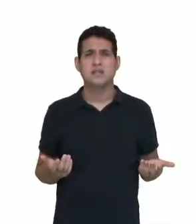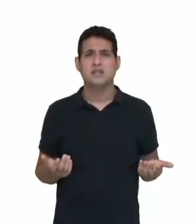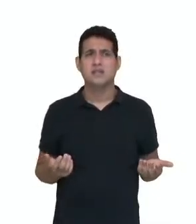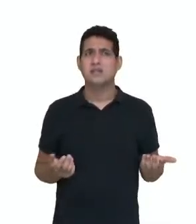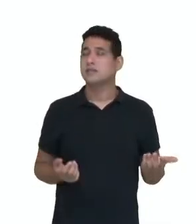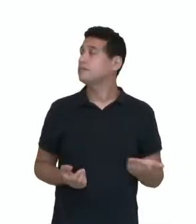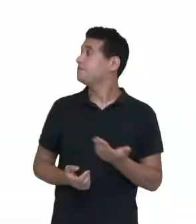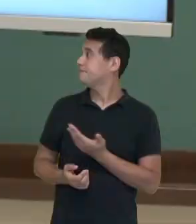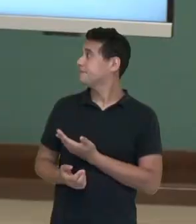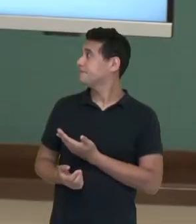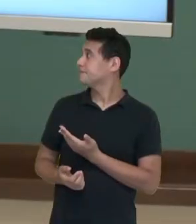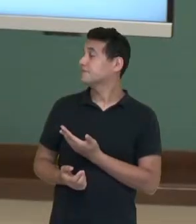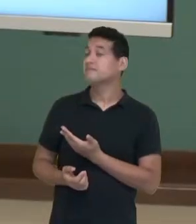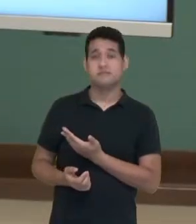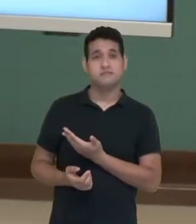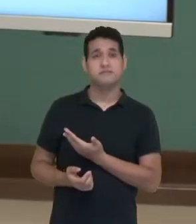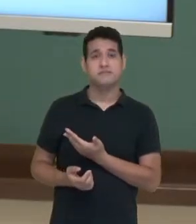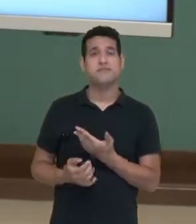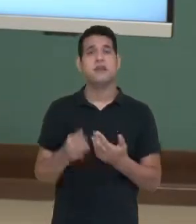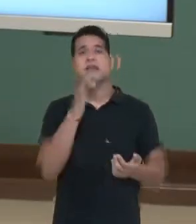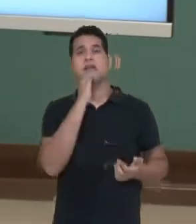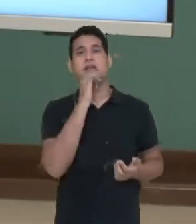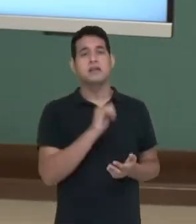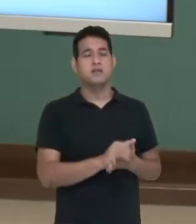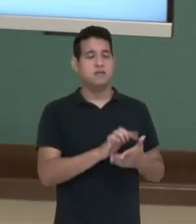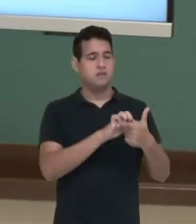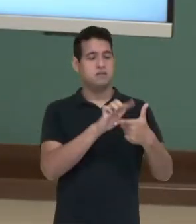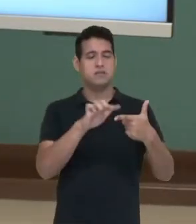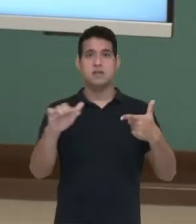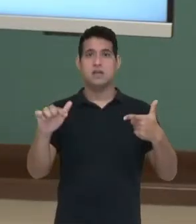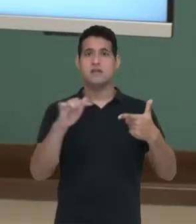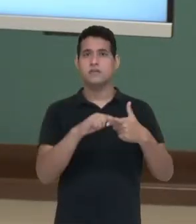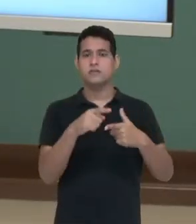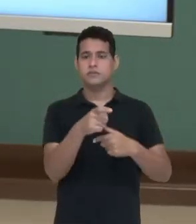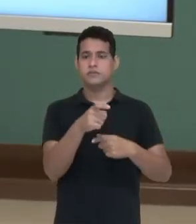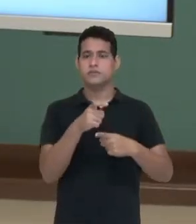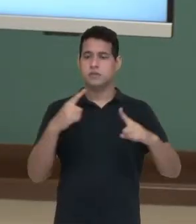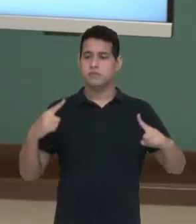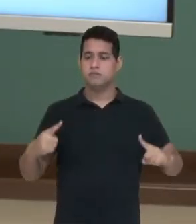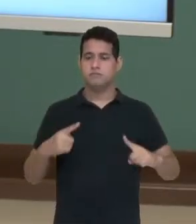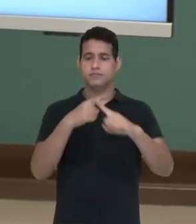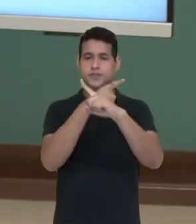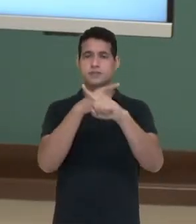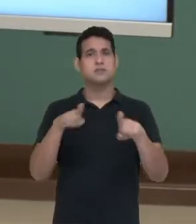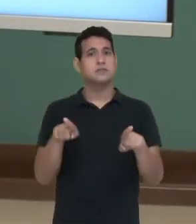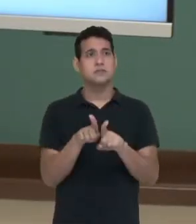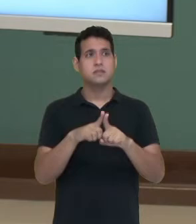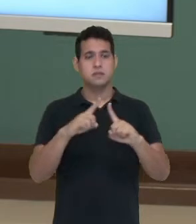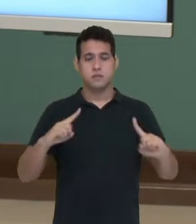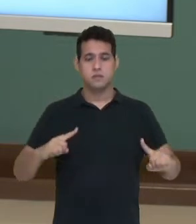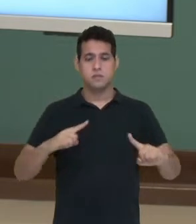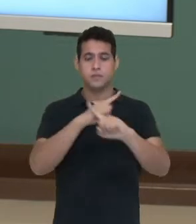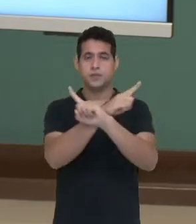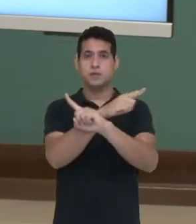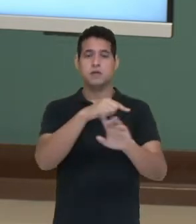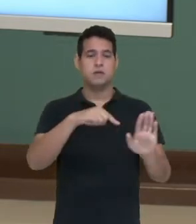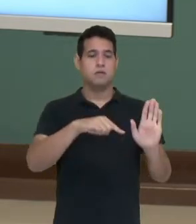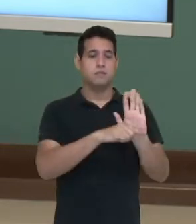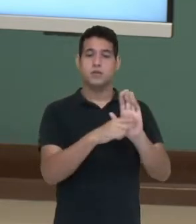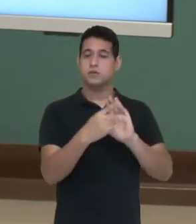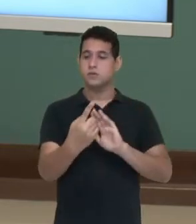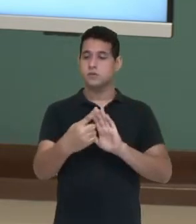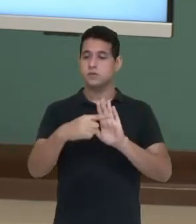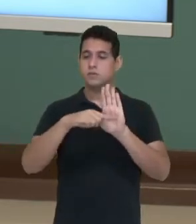Daqui, ó, exatamente daqui, onde o gráfico corta o eixo x, exatamente no meio entre o menos 1 e o